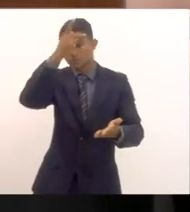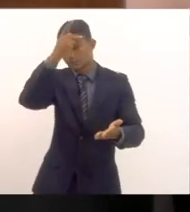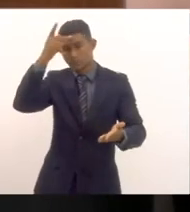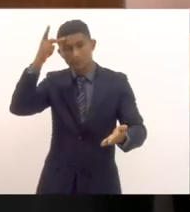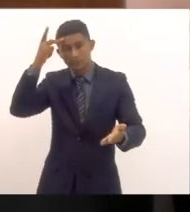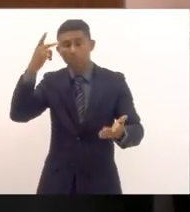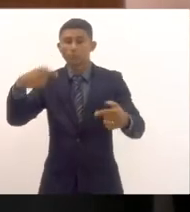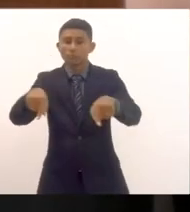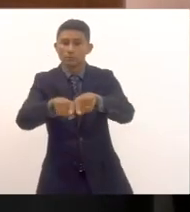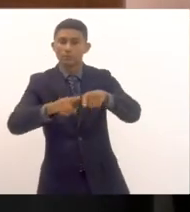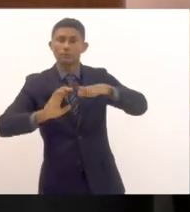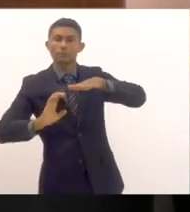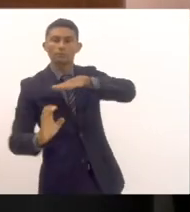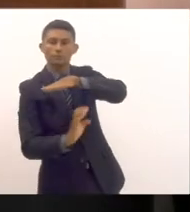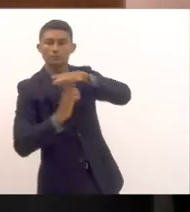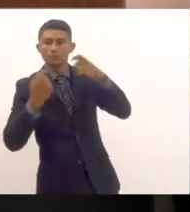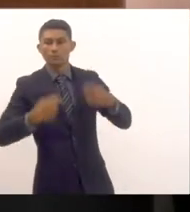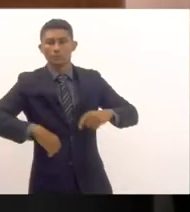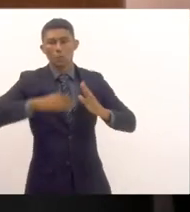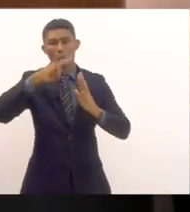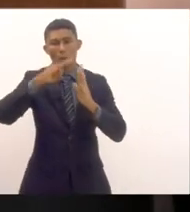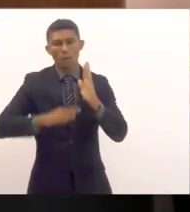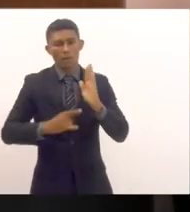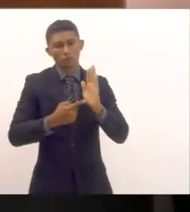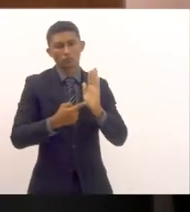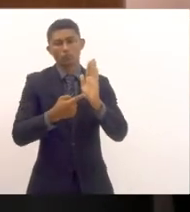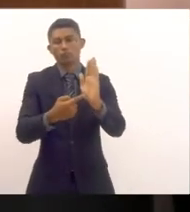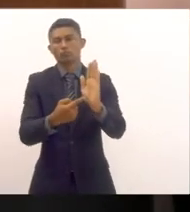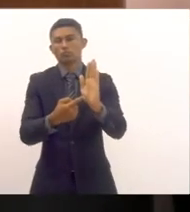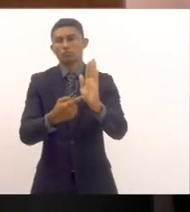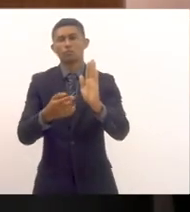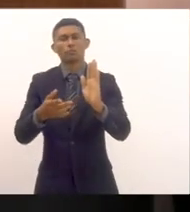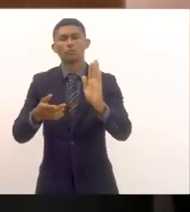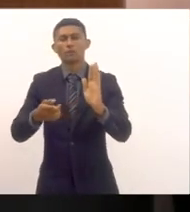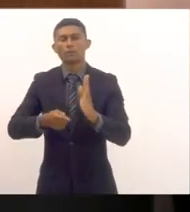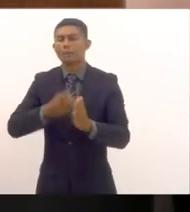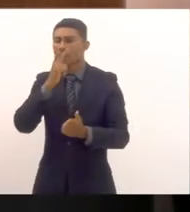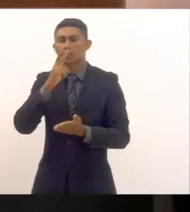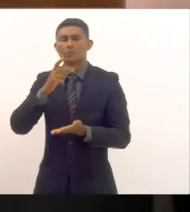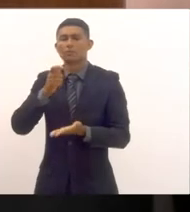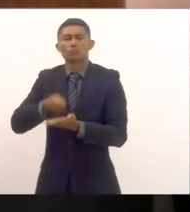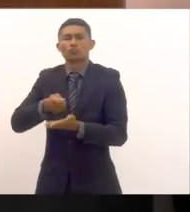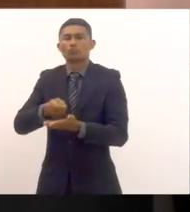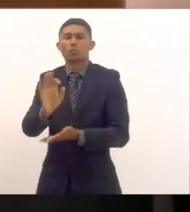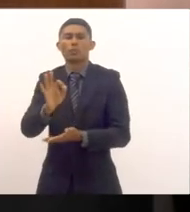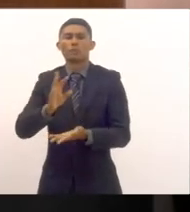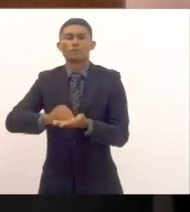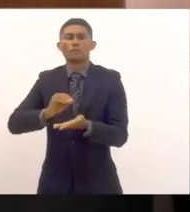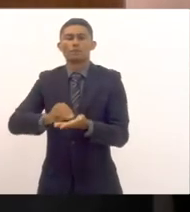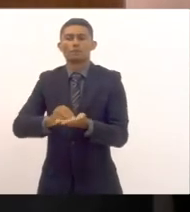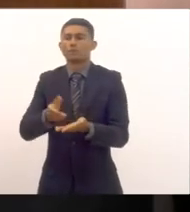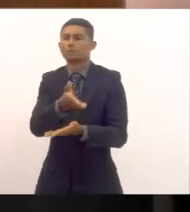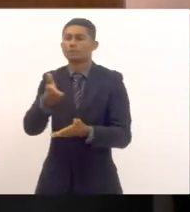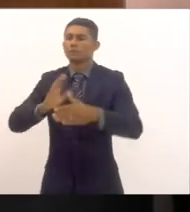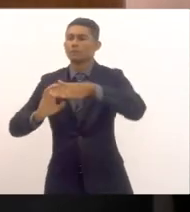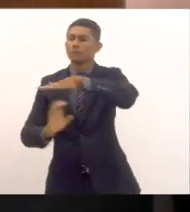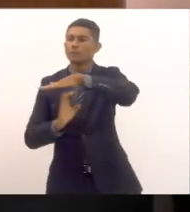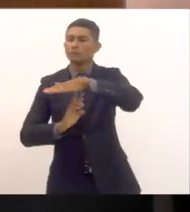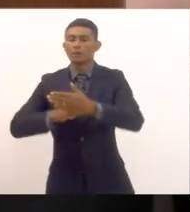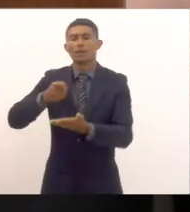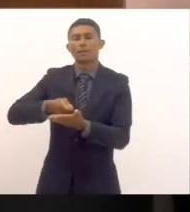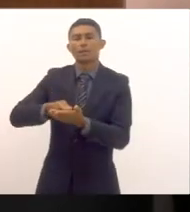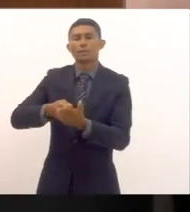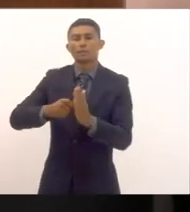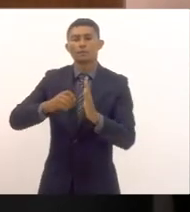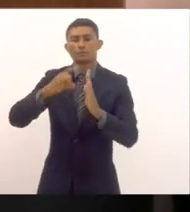as cooperativas apresentem documentos quando a gente não exige da empresa concessionária Quais são os documentos de registro de